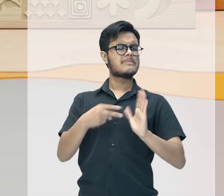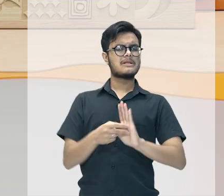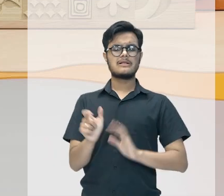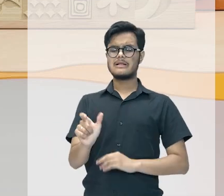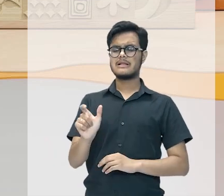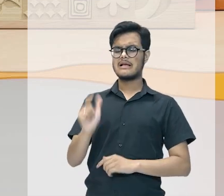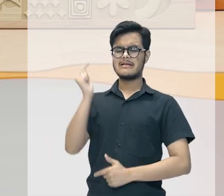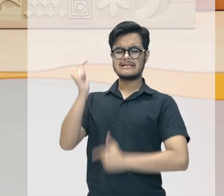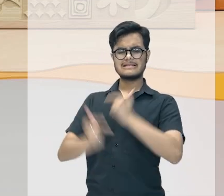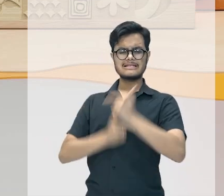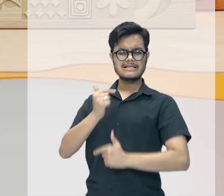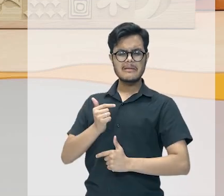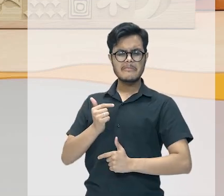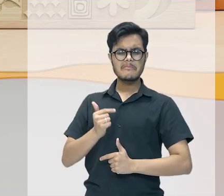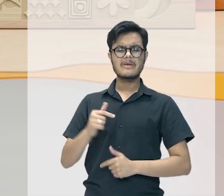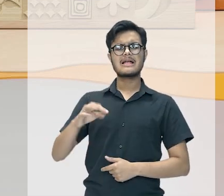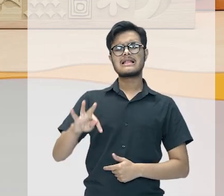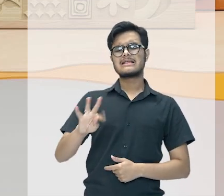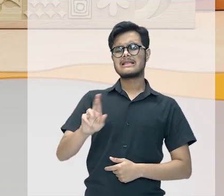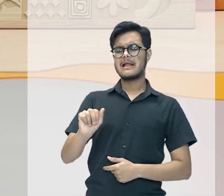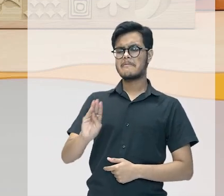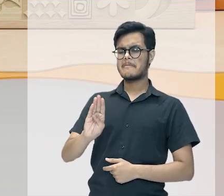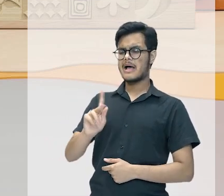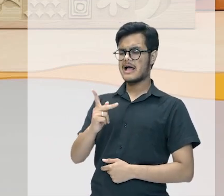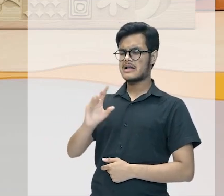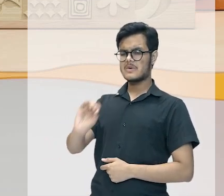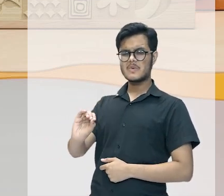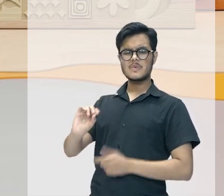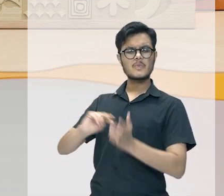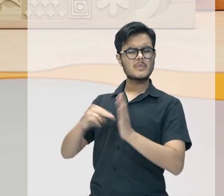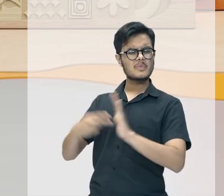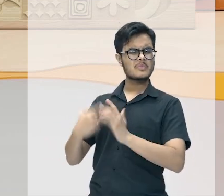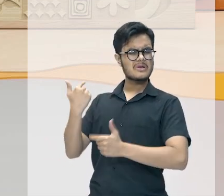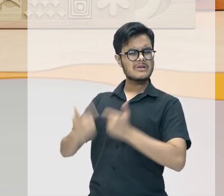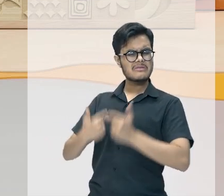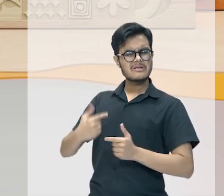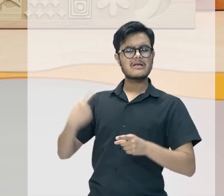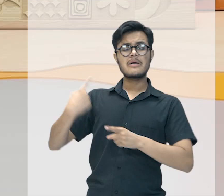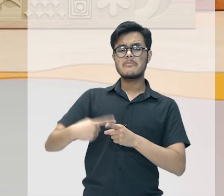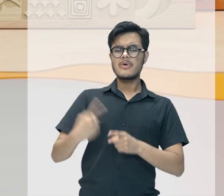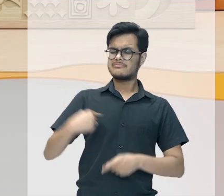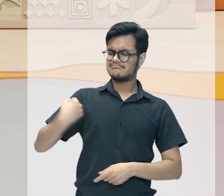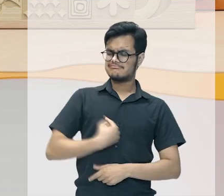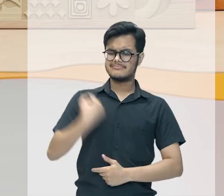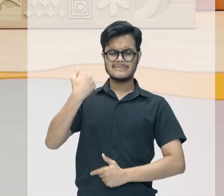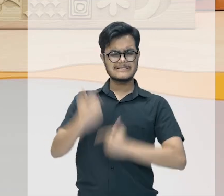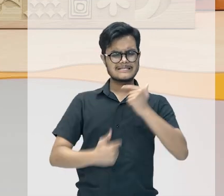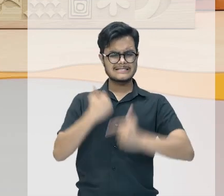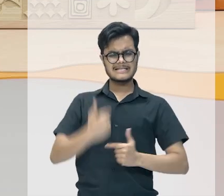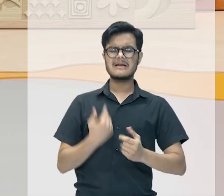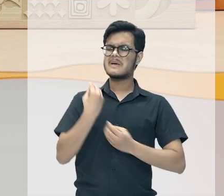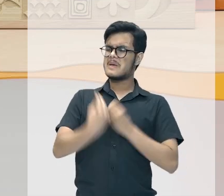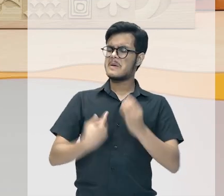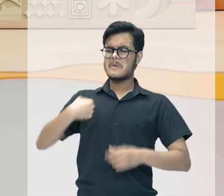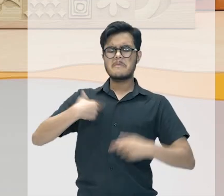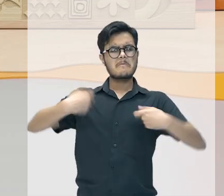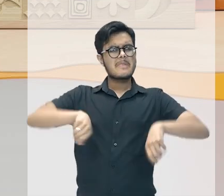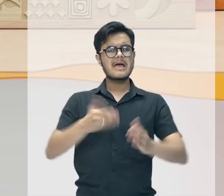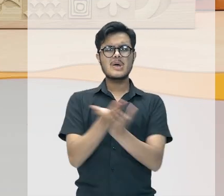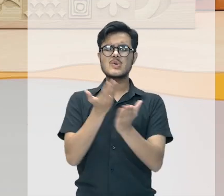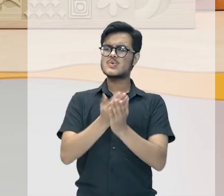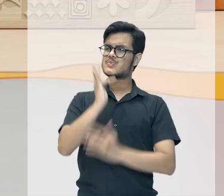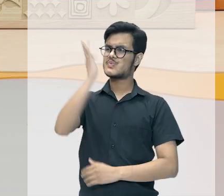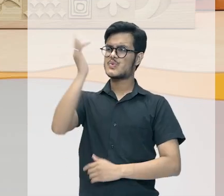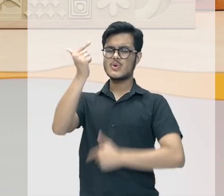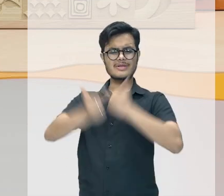então, essa palavrinha que é trabalho? Por que que nós, então, trabalhamos? Porque, professora, eu tenho que estudar para mais lá